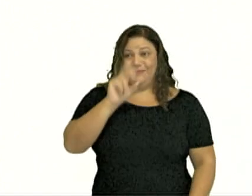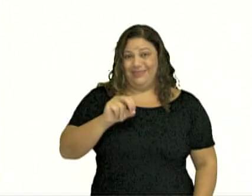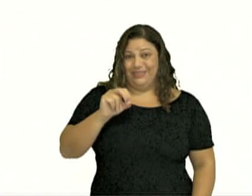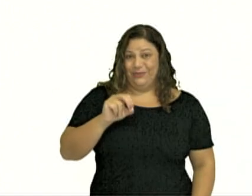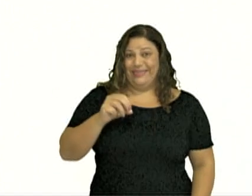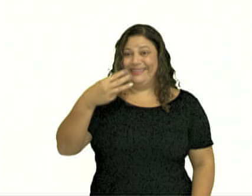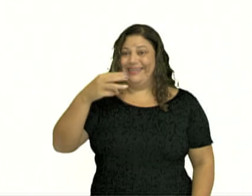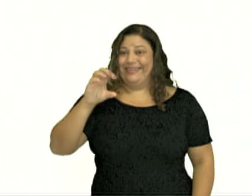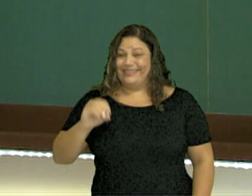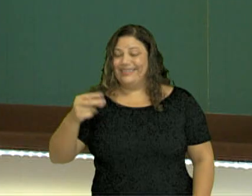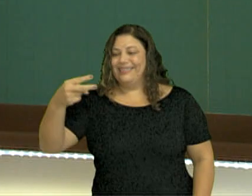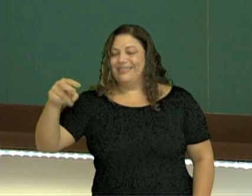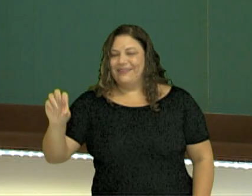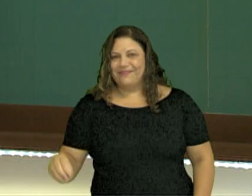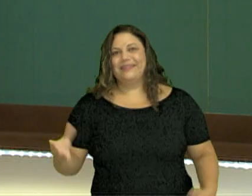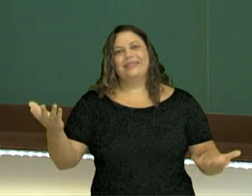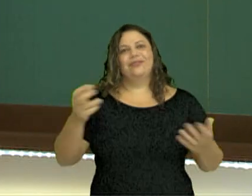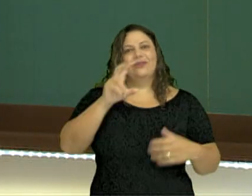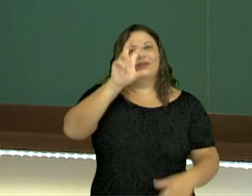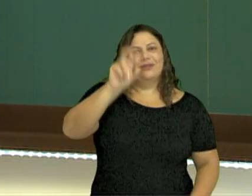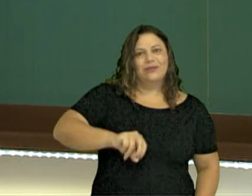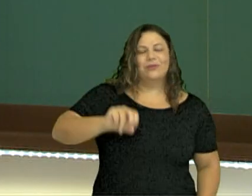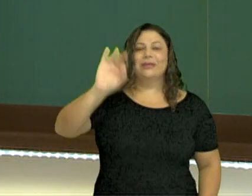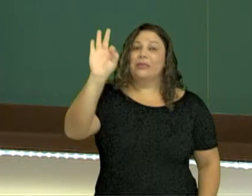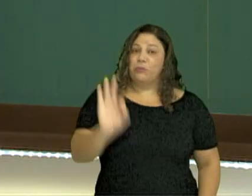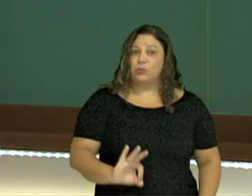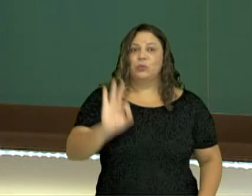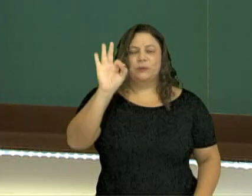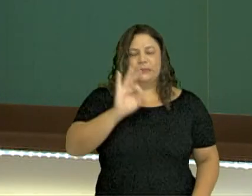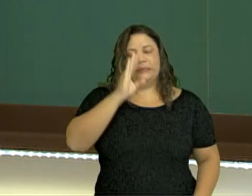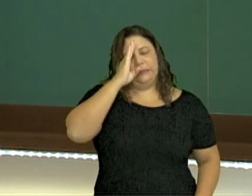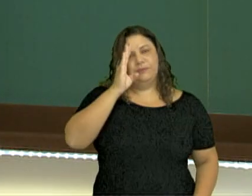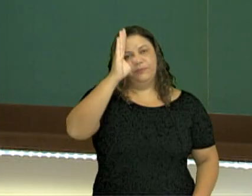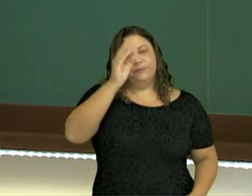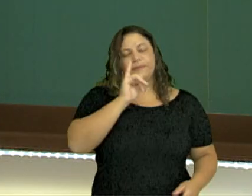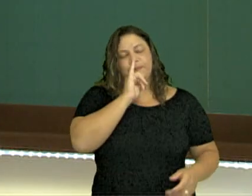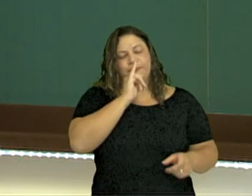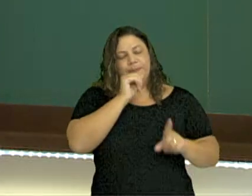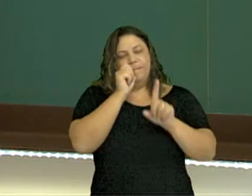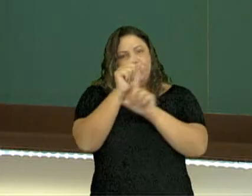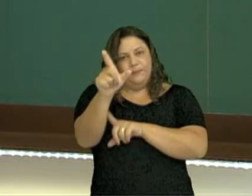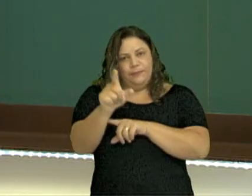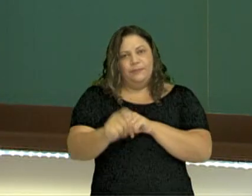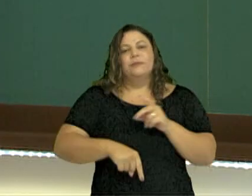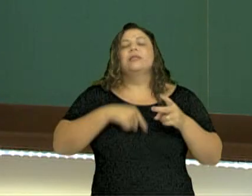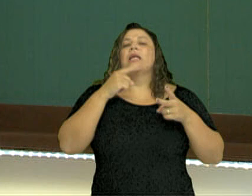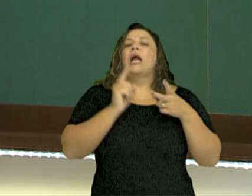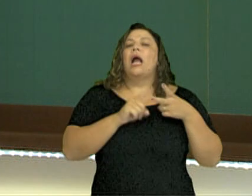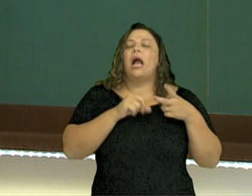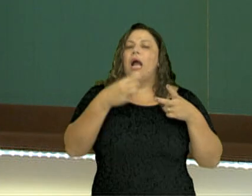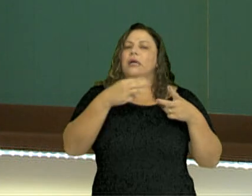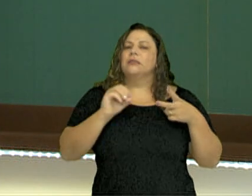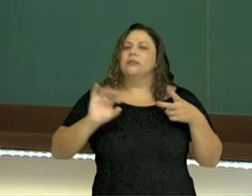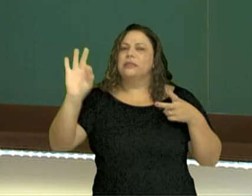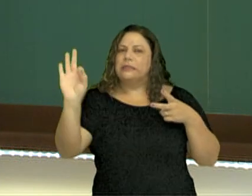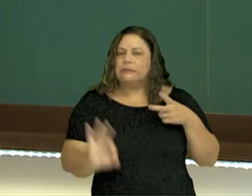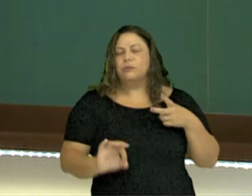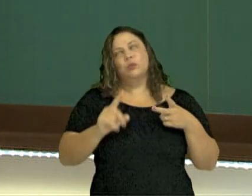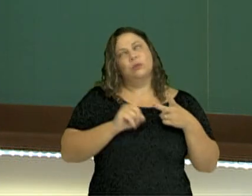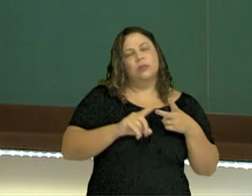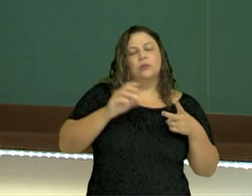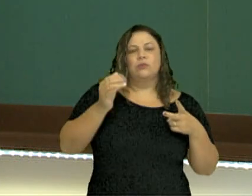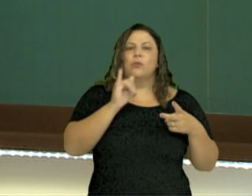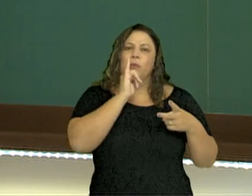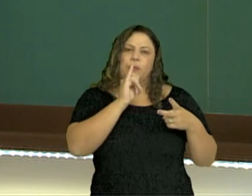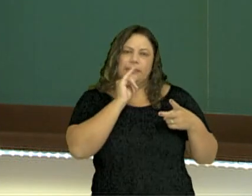20. 50% para aquelas despesas essenciais, por exemplo, aluguel, 30% para as despesas flexíveis, que a